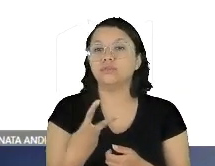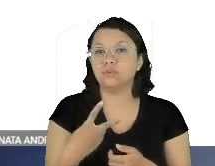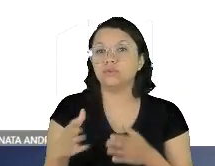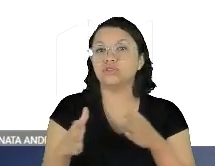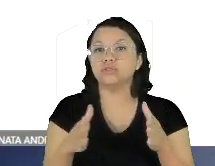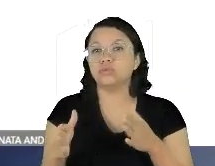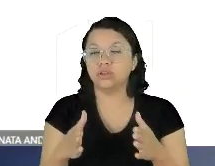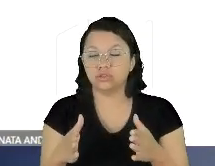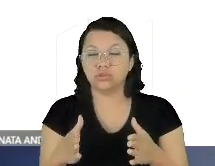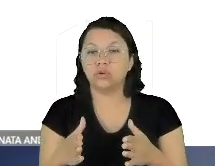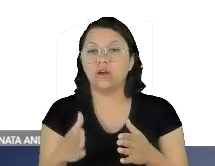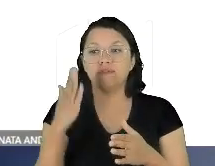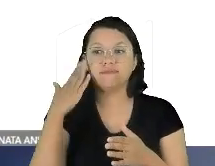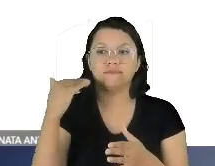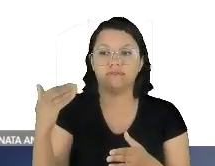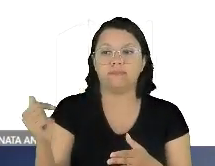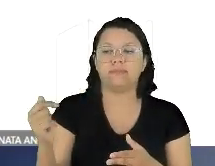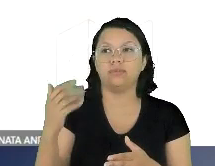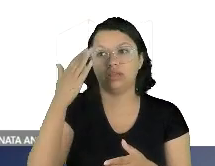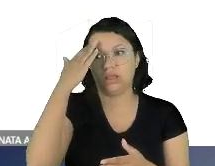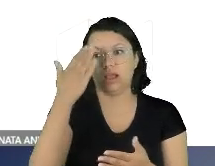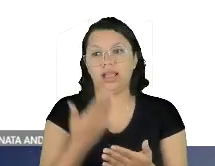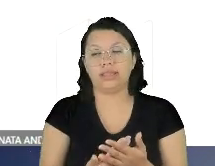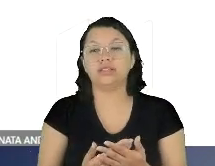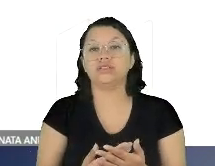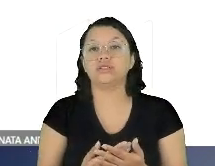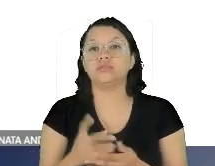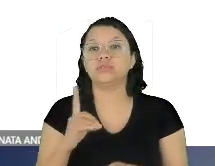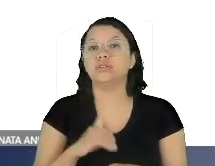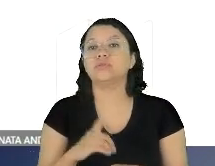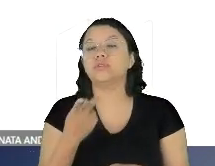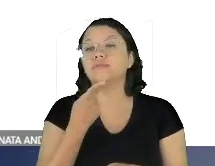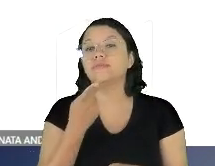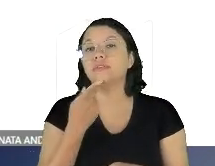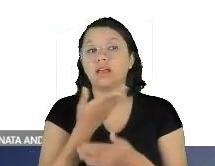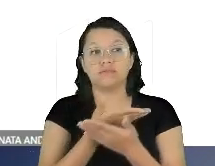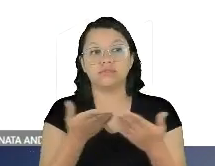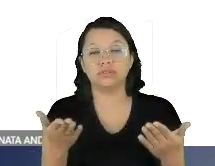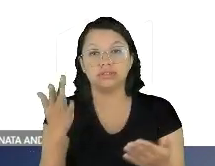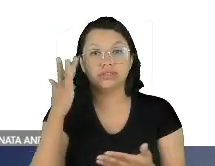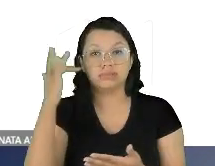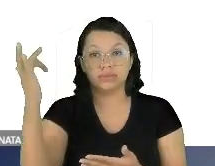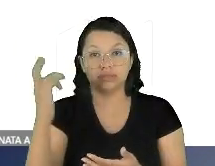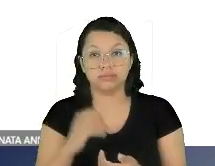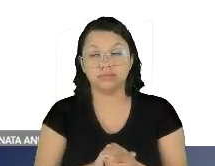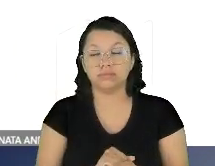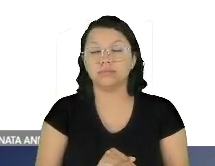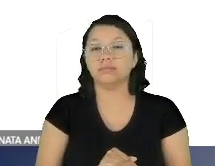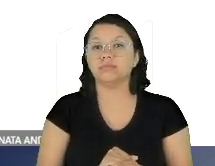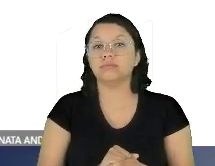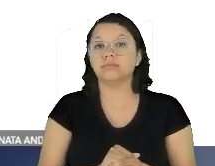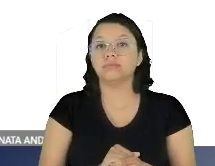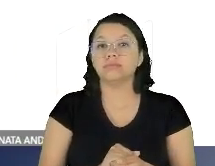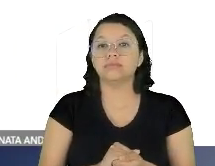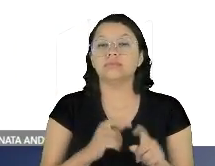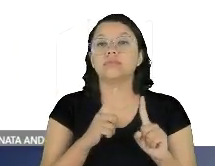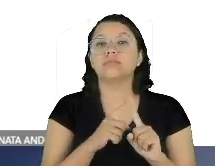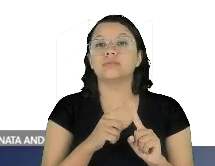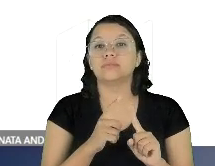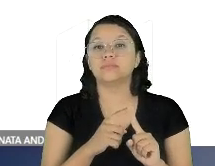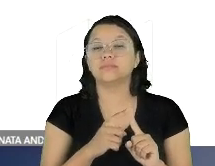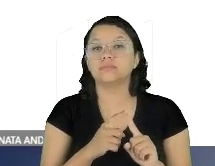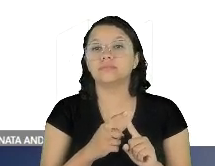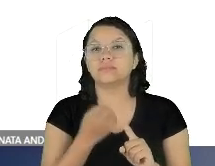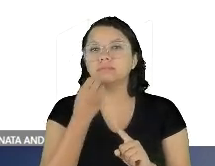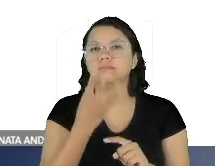2 casos rumorosos, que eu acredito que a doutora Heckler tratará com os senhores amanhã, e um deles está